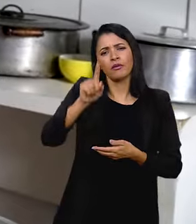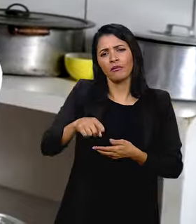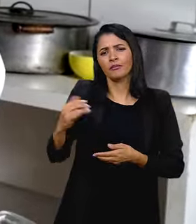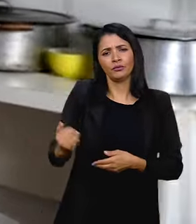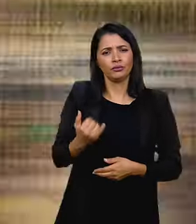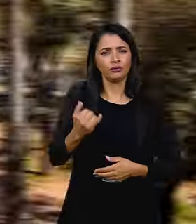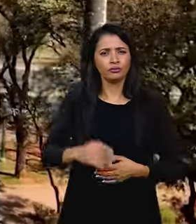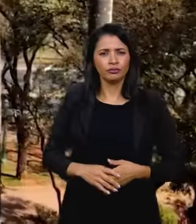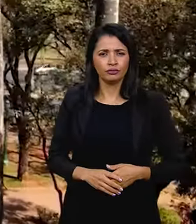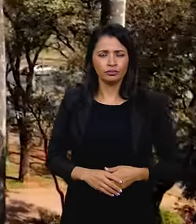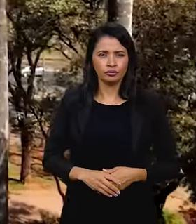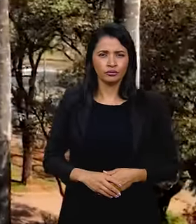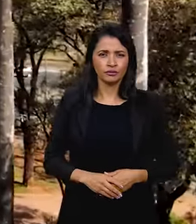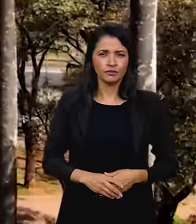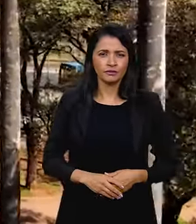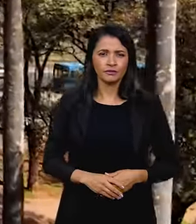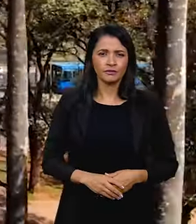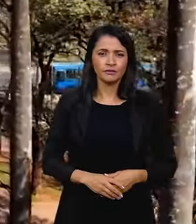é direito